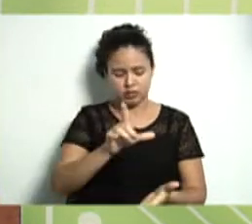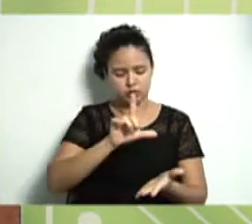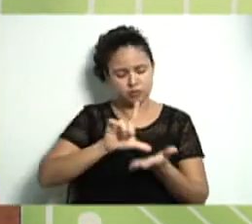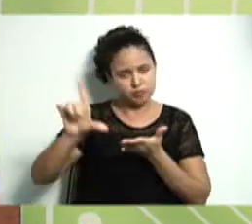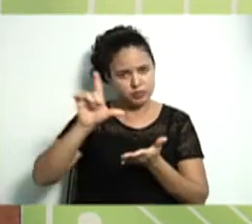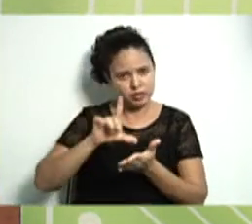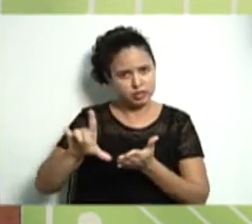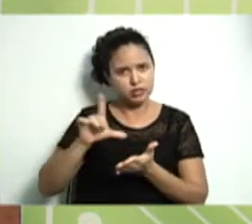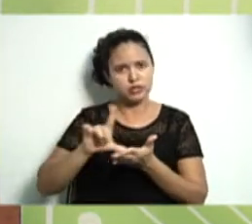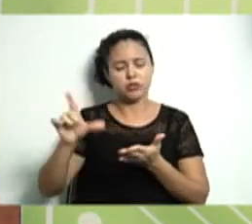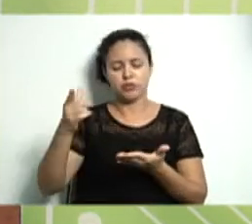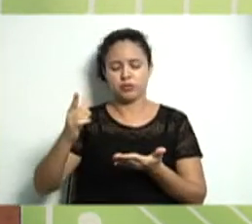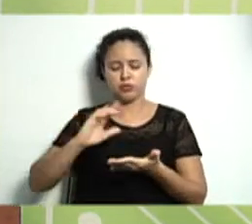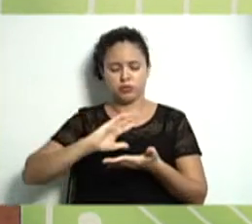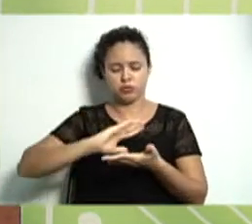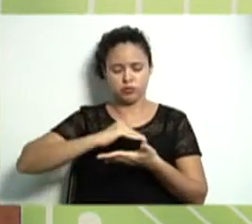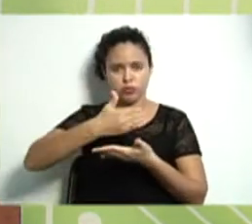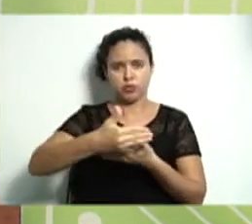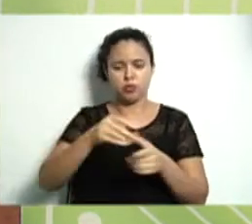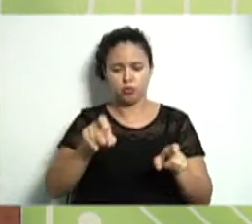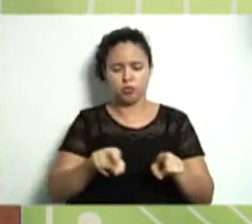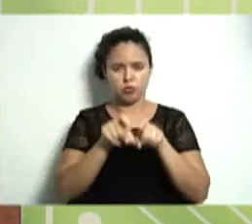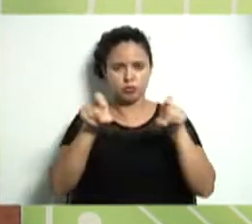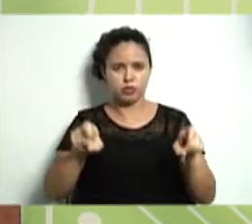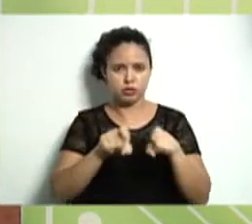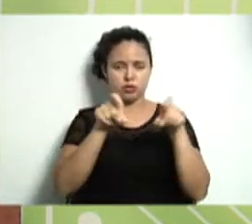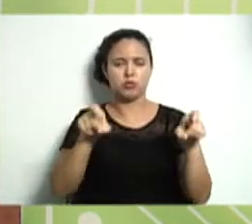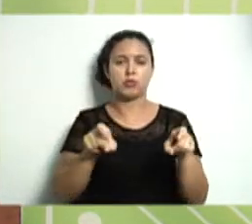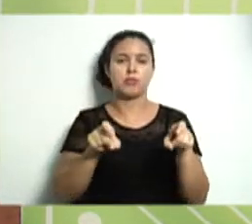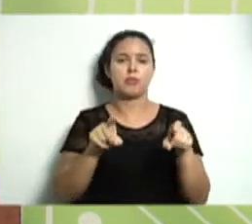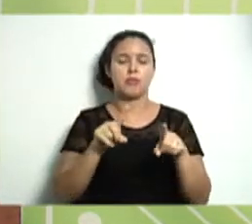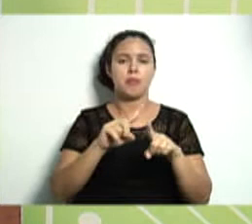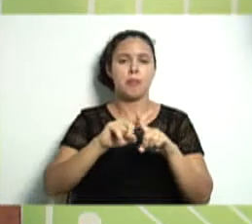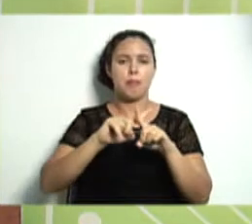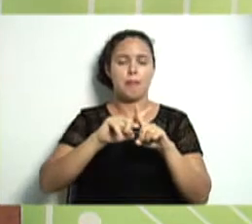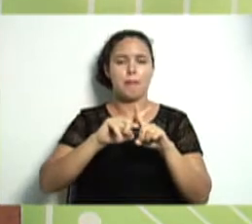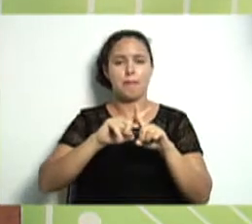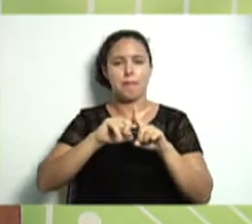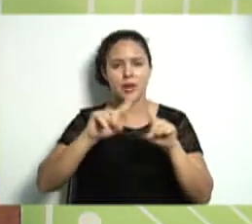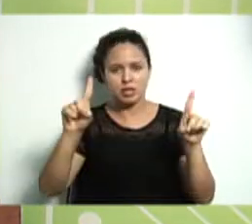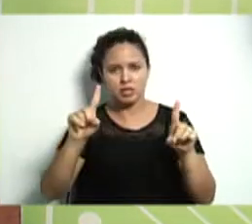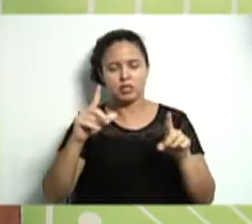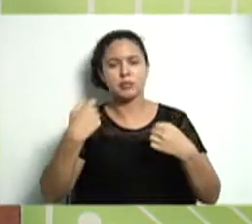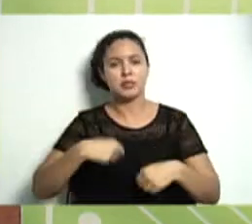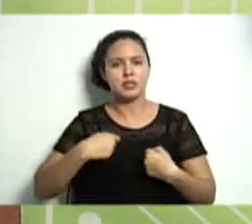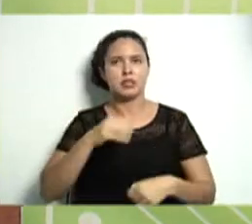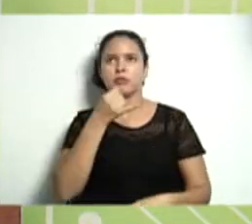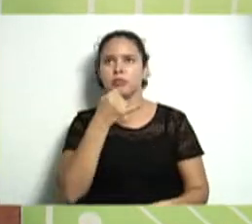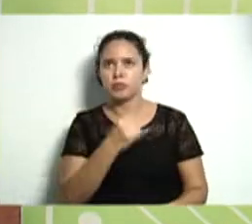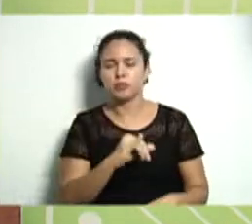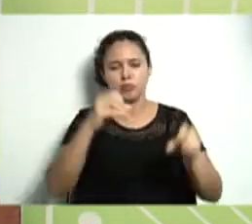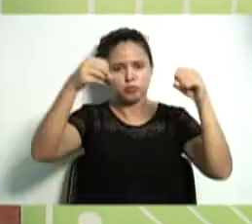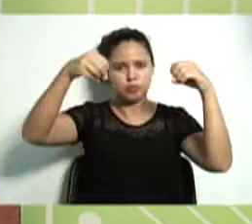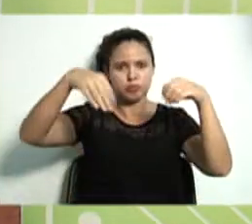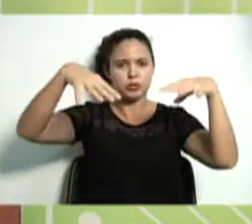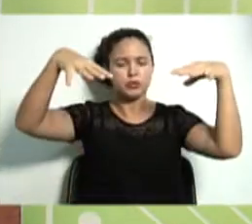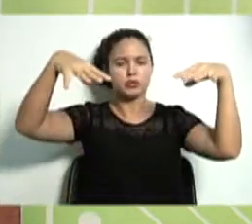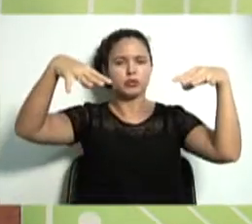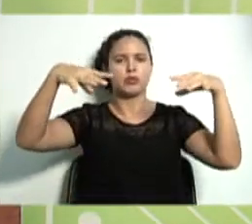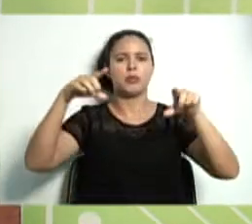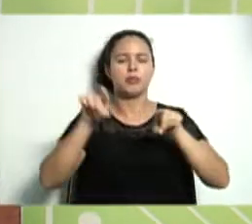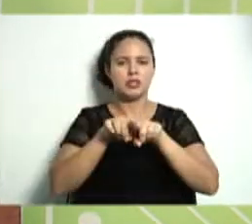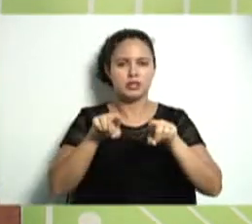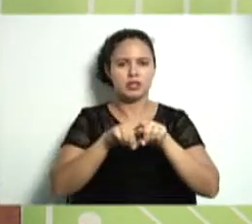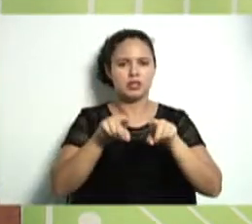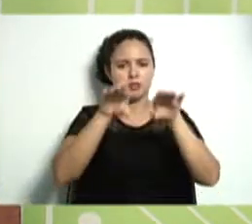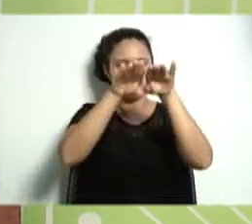é também preciso lembrar que é preciso a energia elétrica, é preciso uma residência. Então, assim,